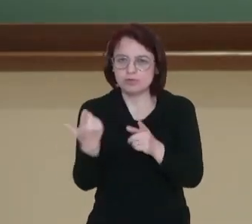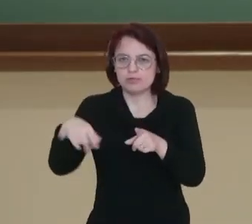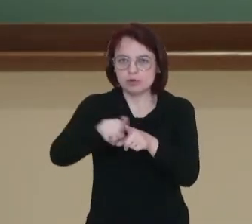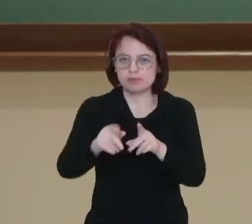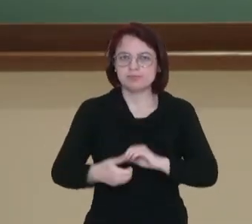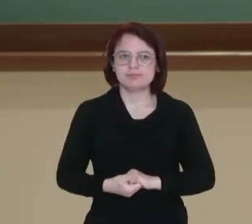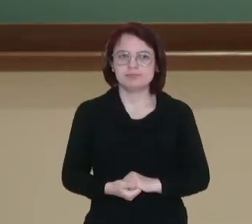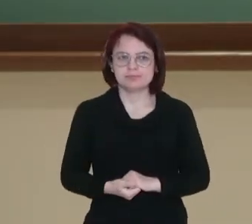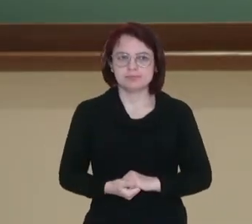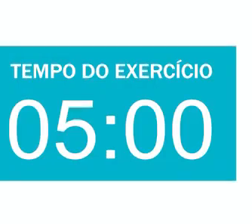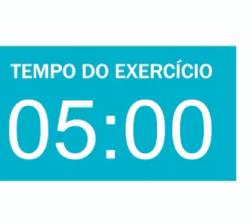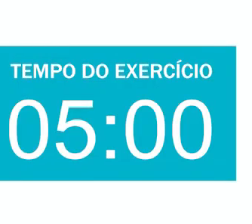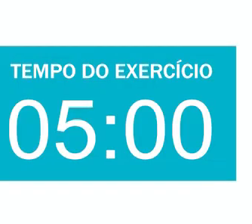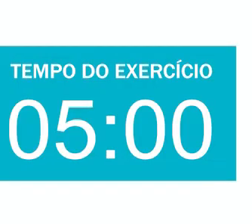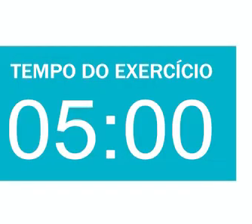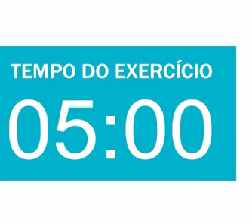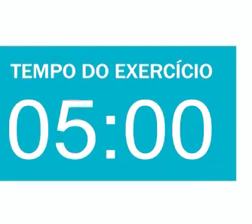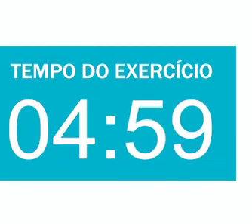voltamos.